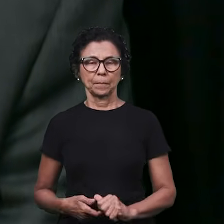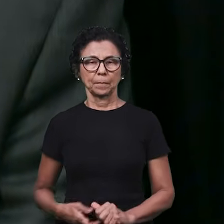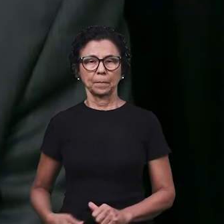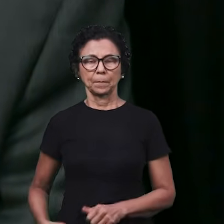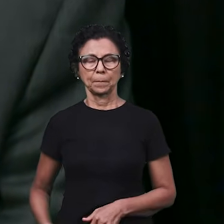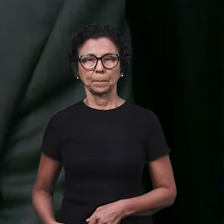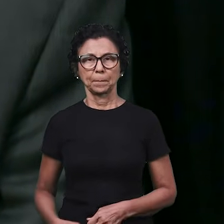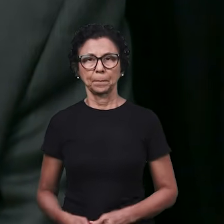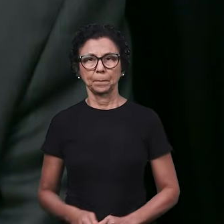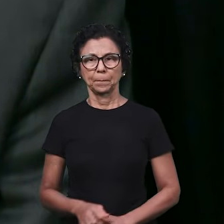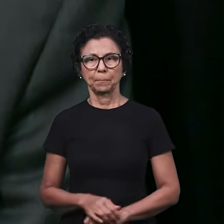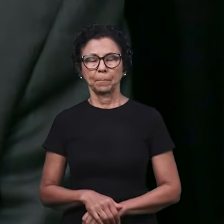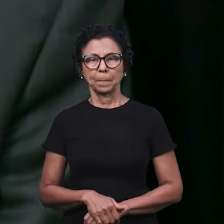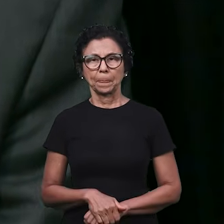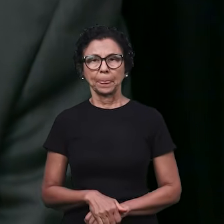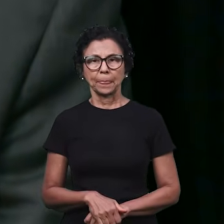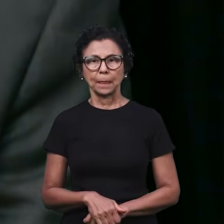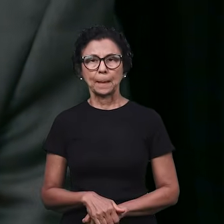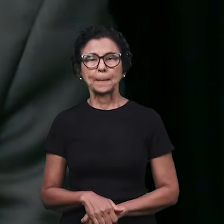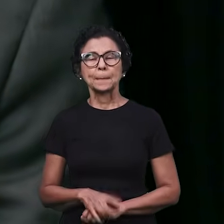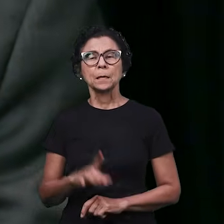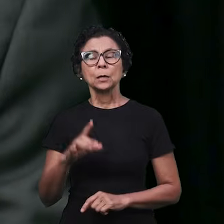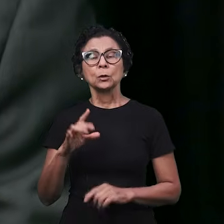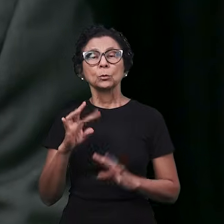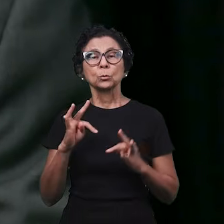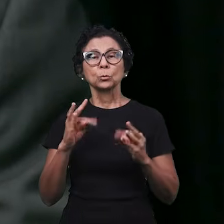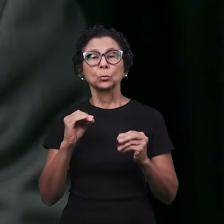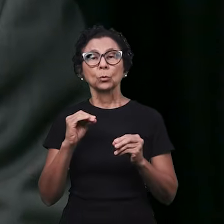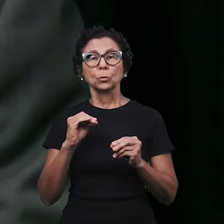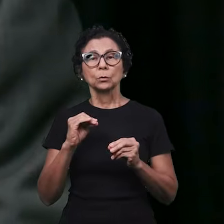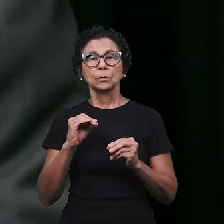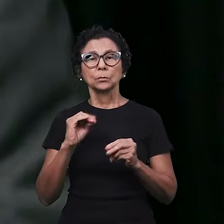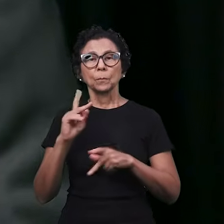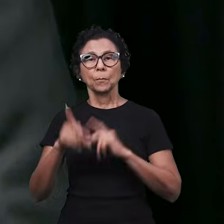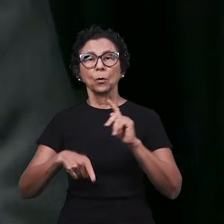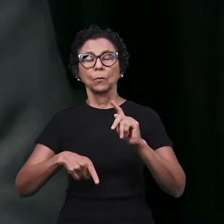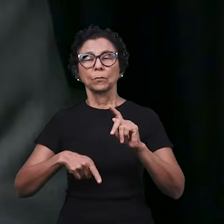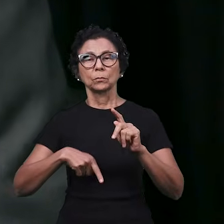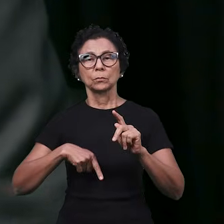meu nome sobre os filhos de Israel.